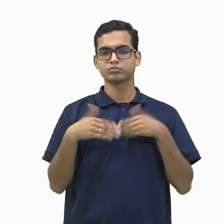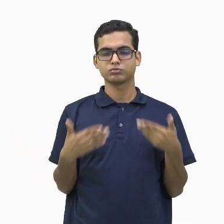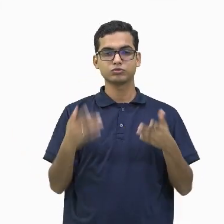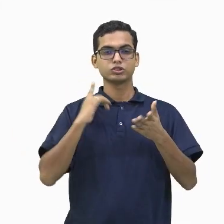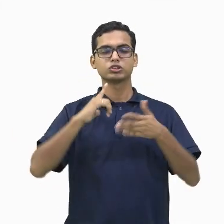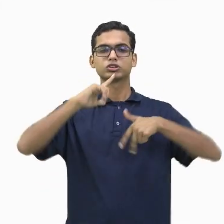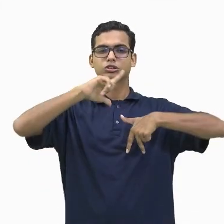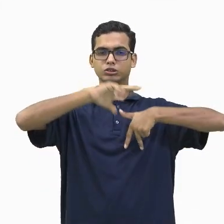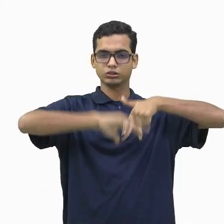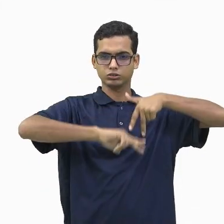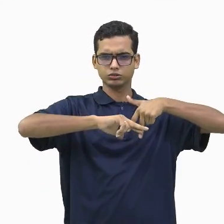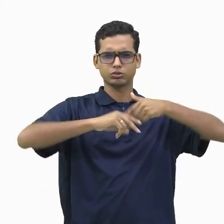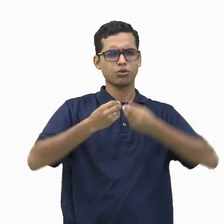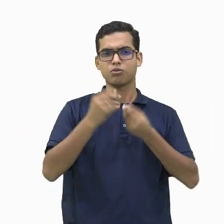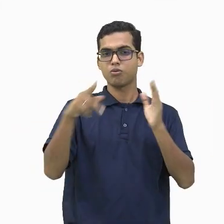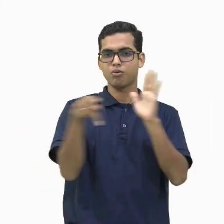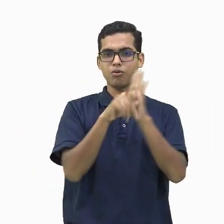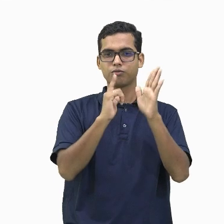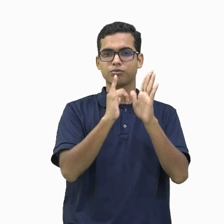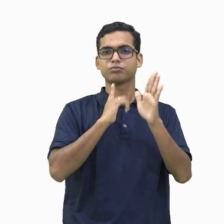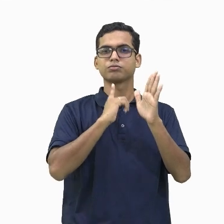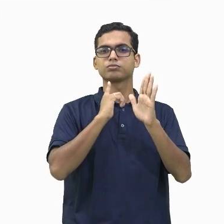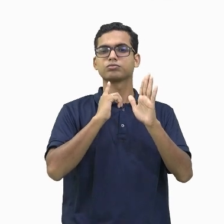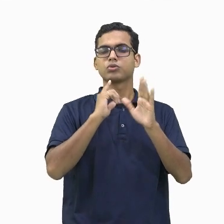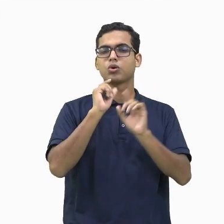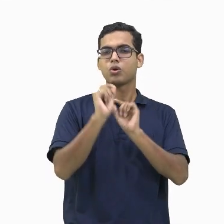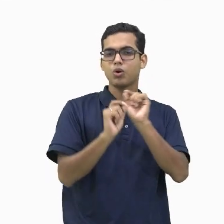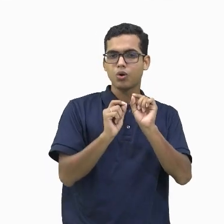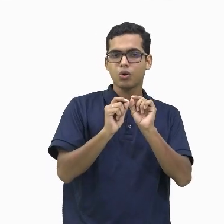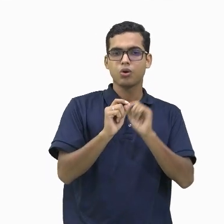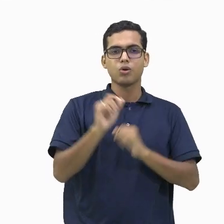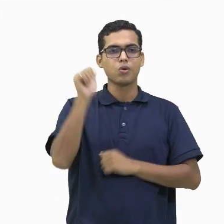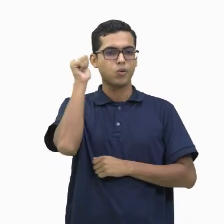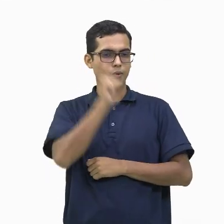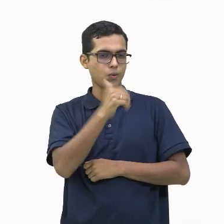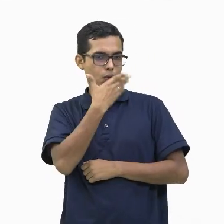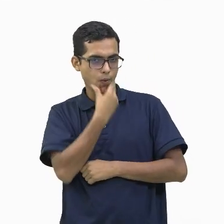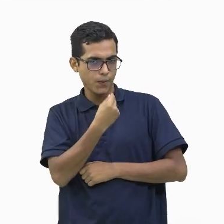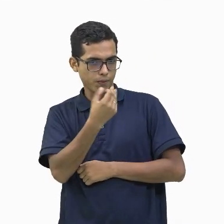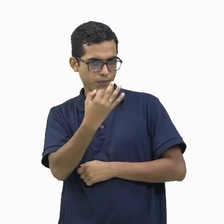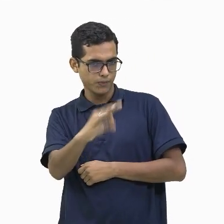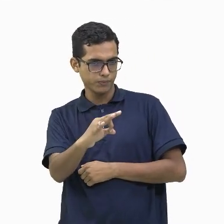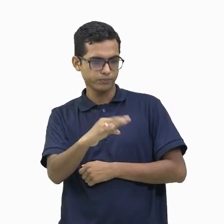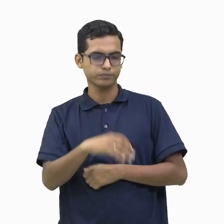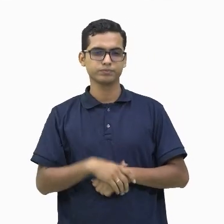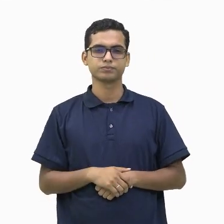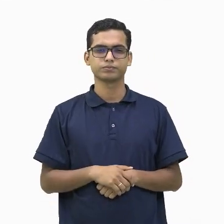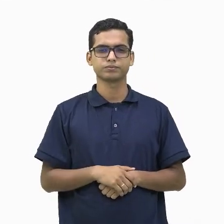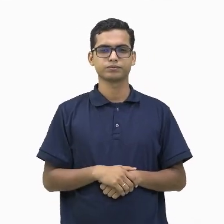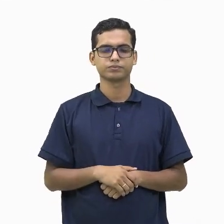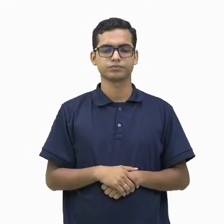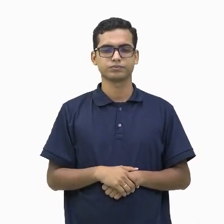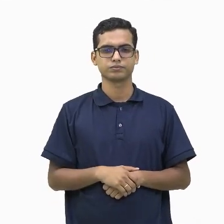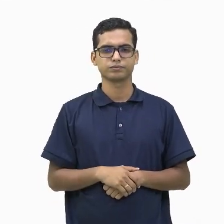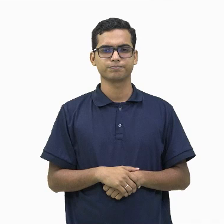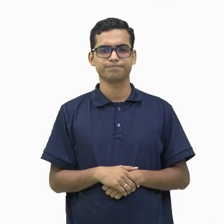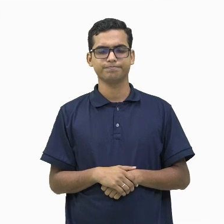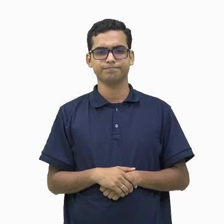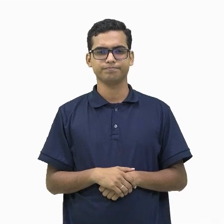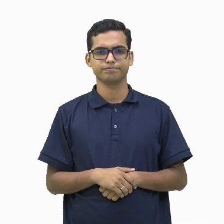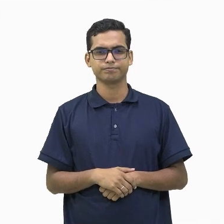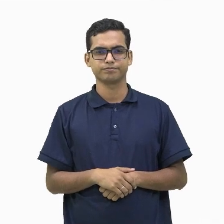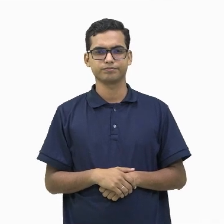gênero. Bom, gênero masculino e feminino, está claro isso, correto? Todo mundo concorda que a expressão, o termo